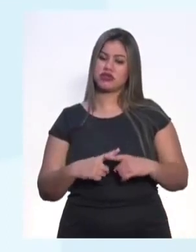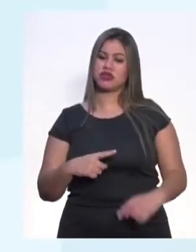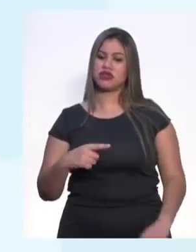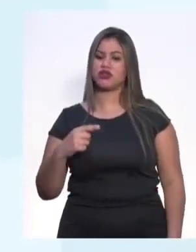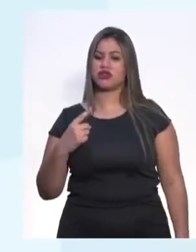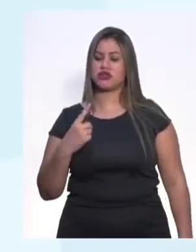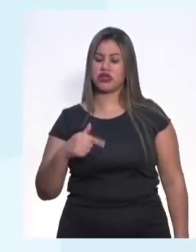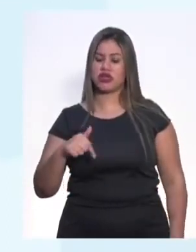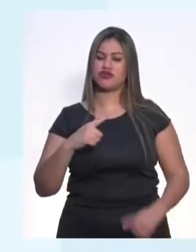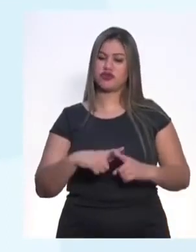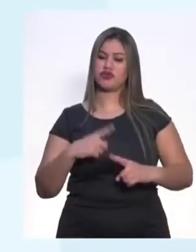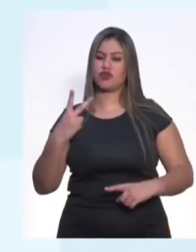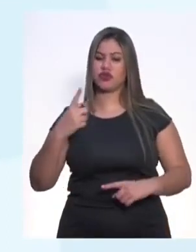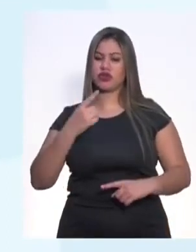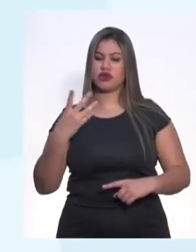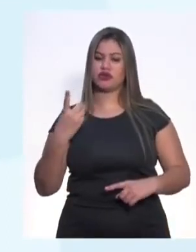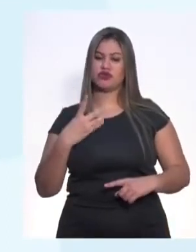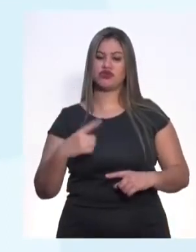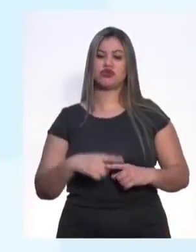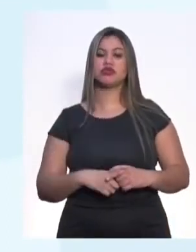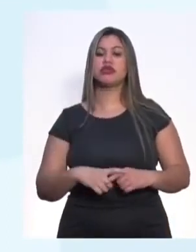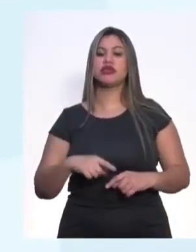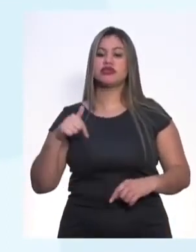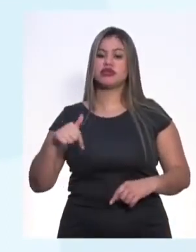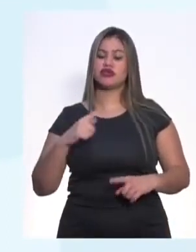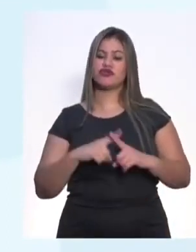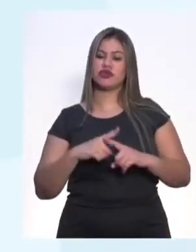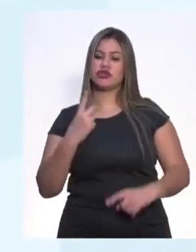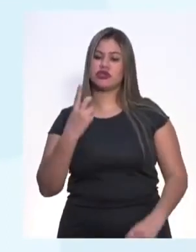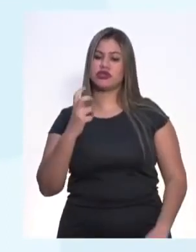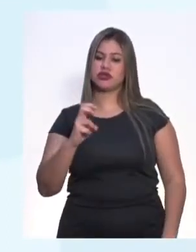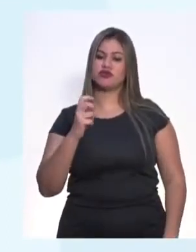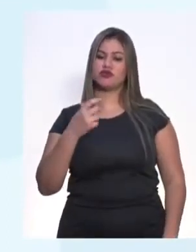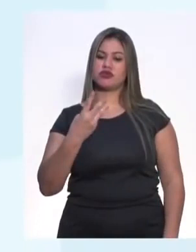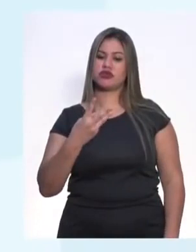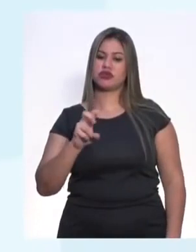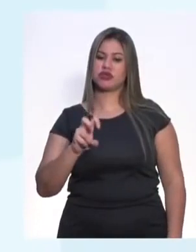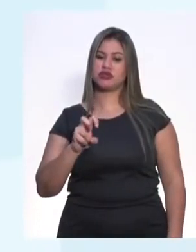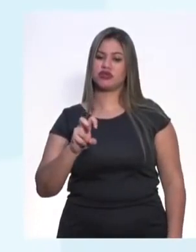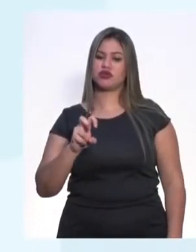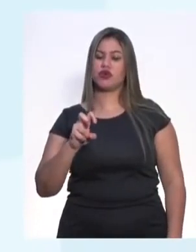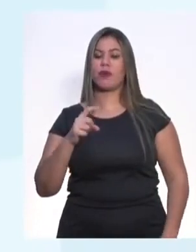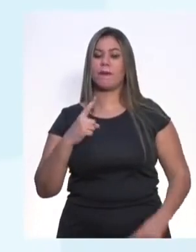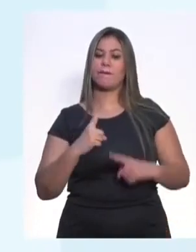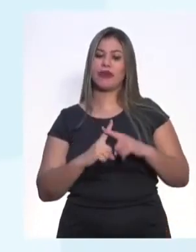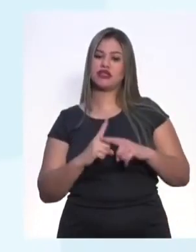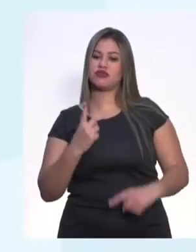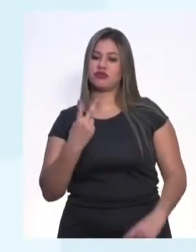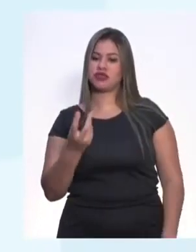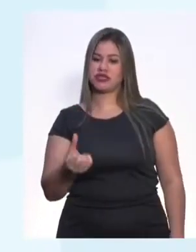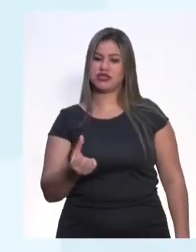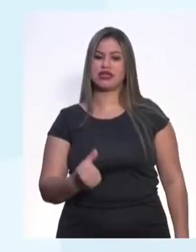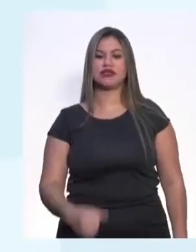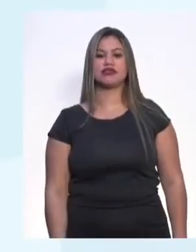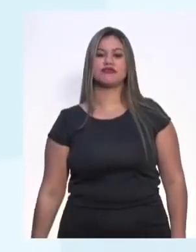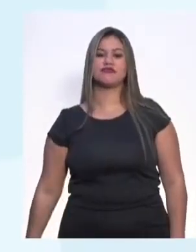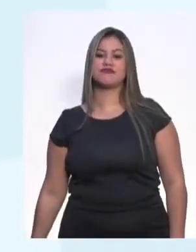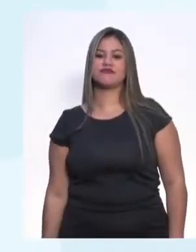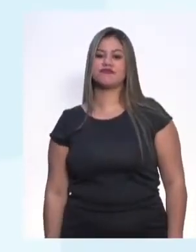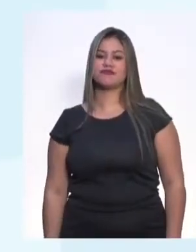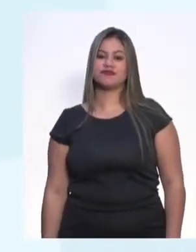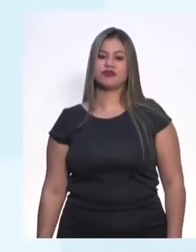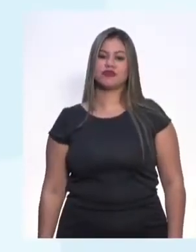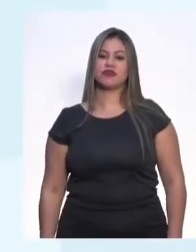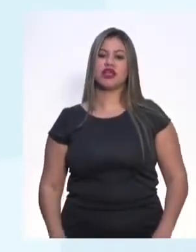2, 14, vai 1. 7 vezes 5, 35, mais 1. Opa, deu certinho.